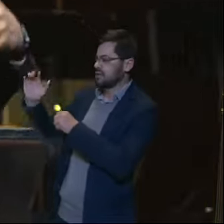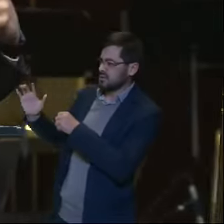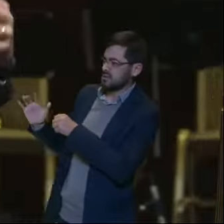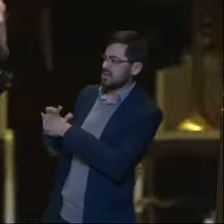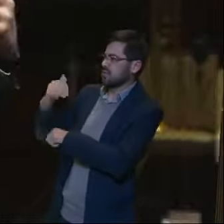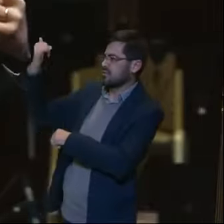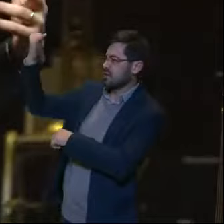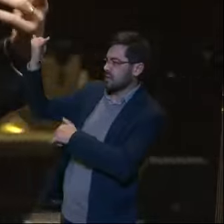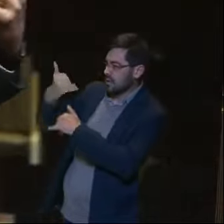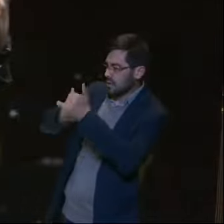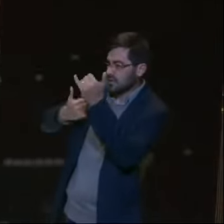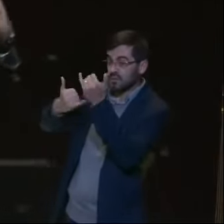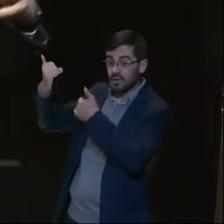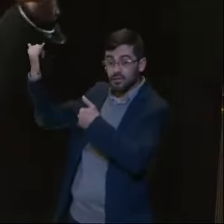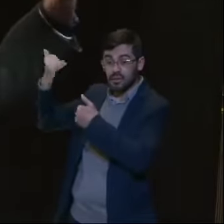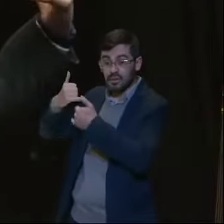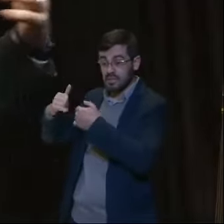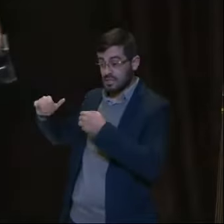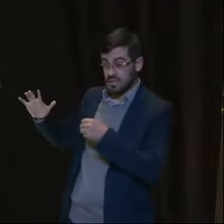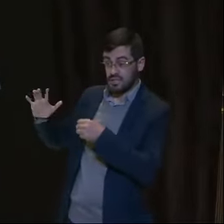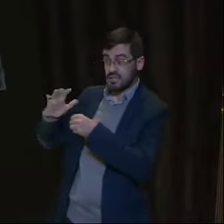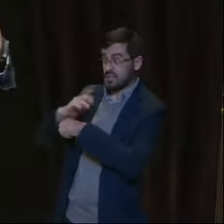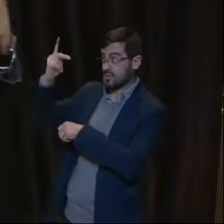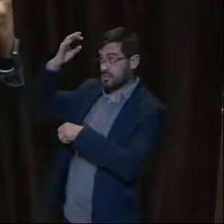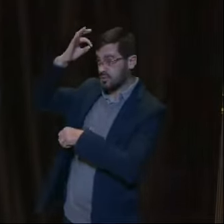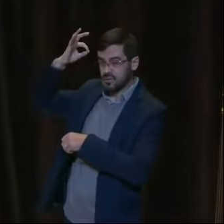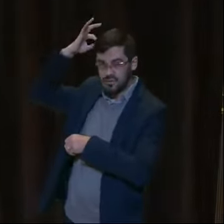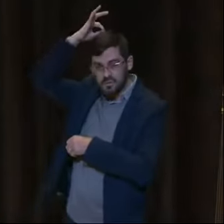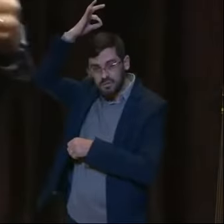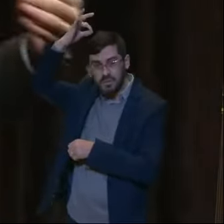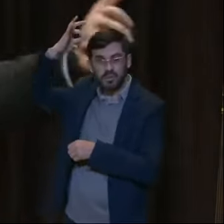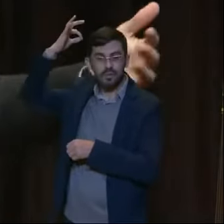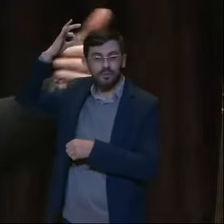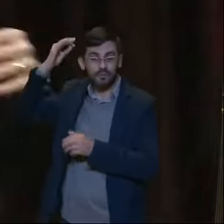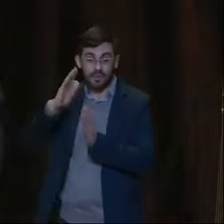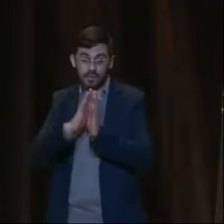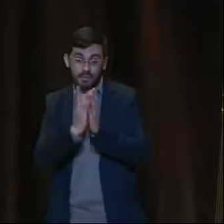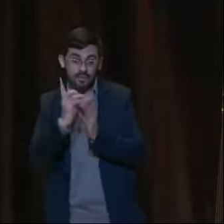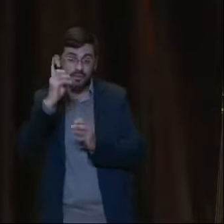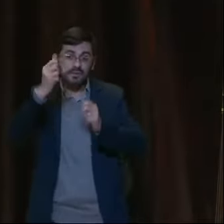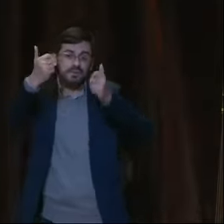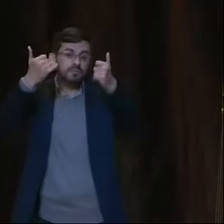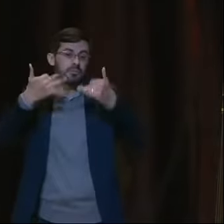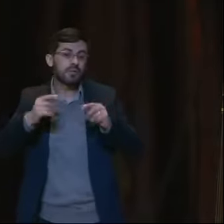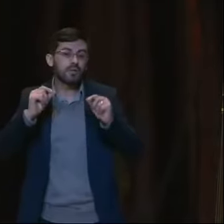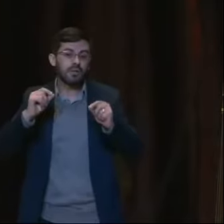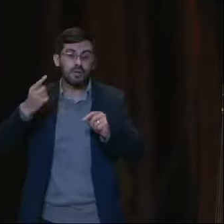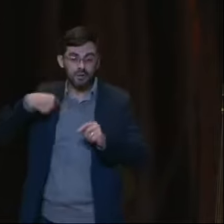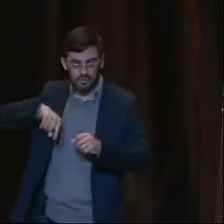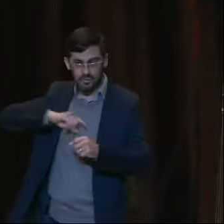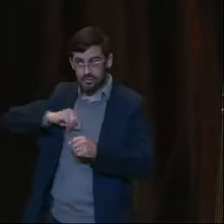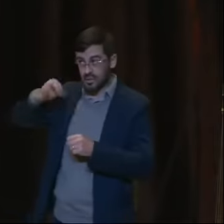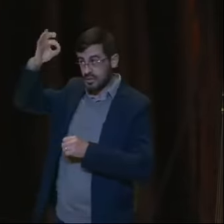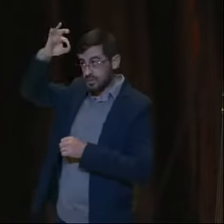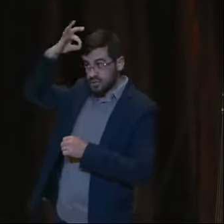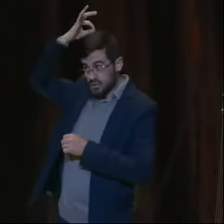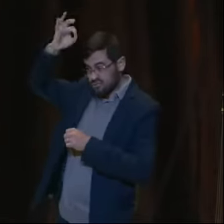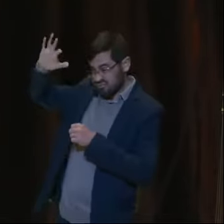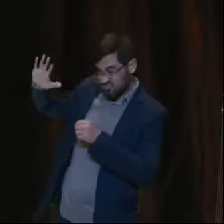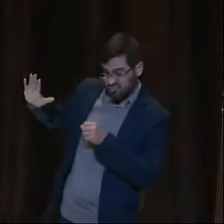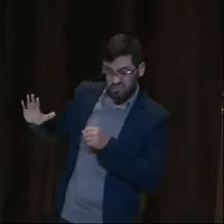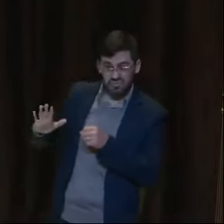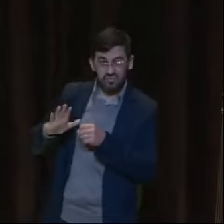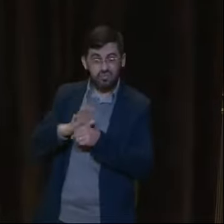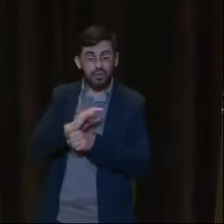gente. E Deus vai nos enchendo com o seu Espírito. E a Bíblia vai dizer que quando Deus nos enche com o seu Espírito, Ele começa a transbordar na nossa vida.